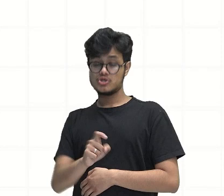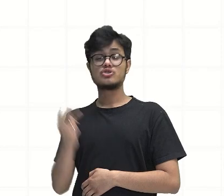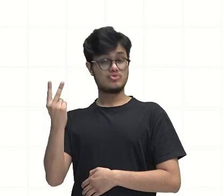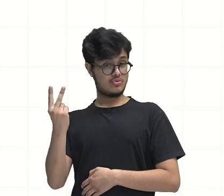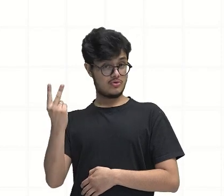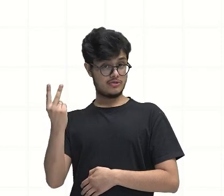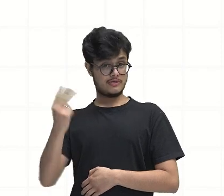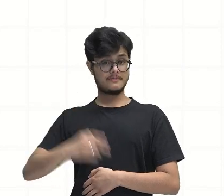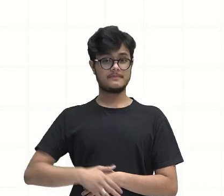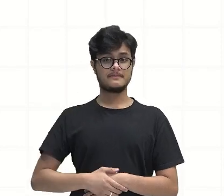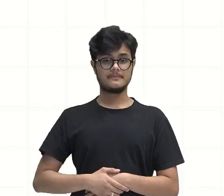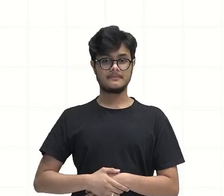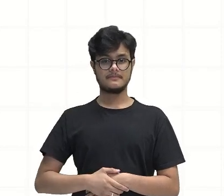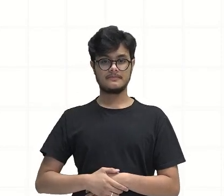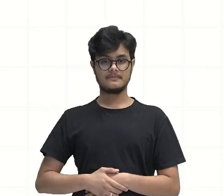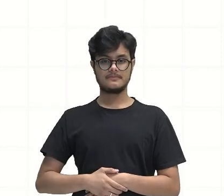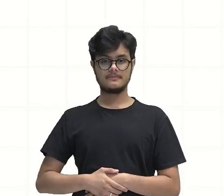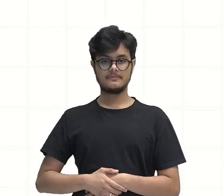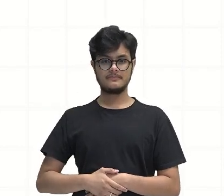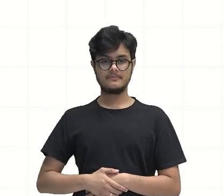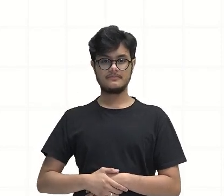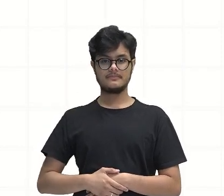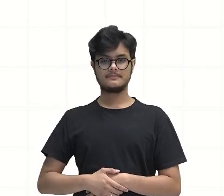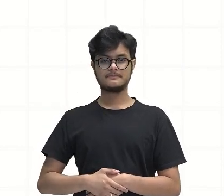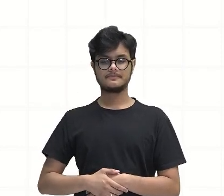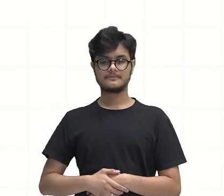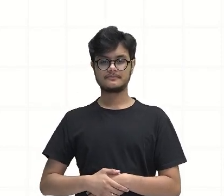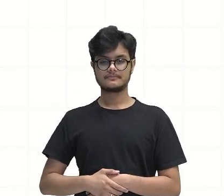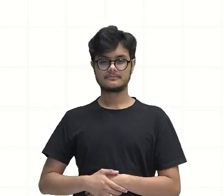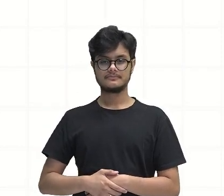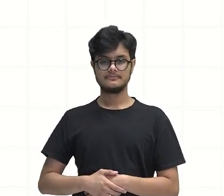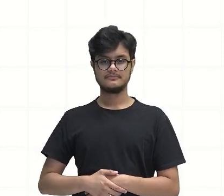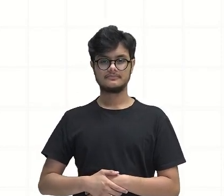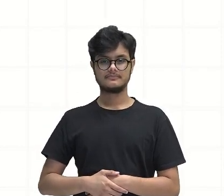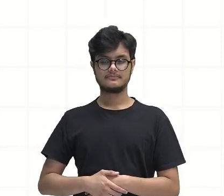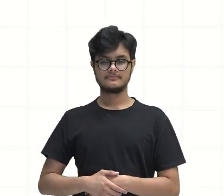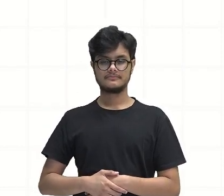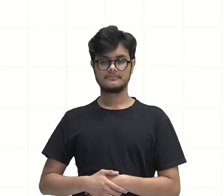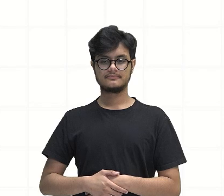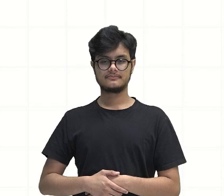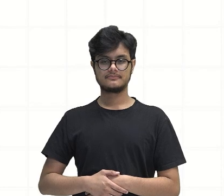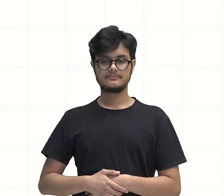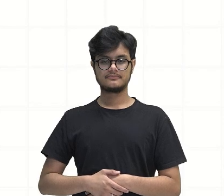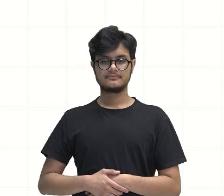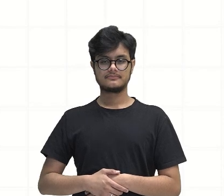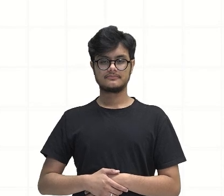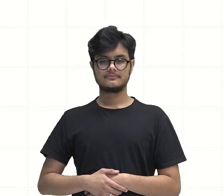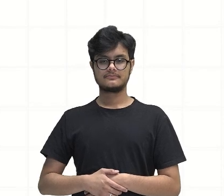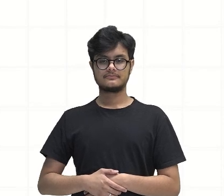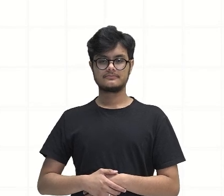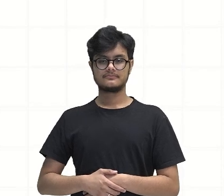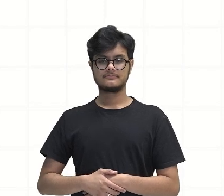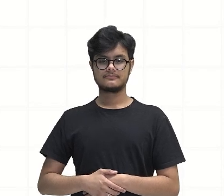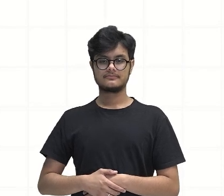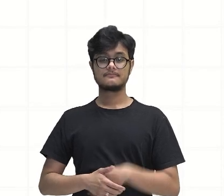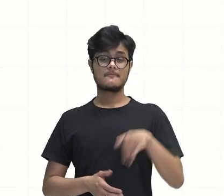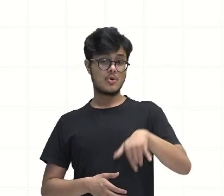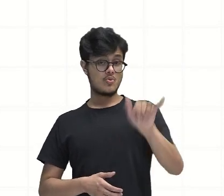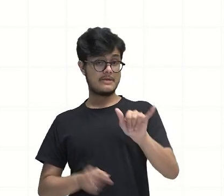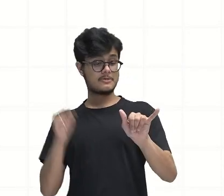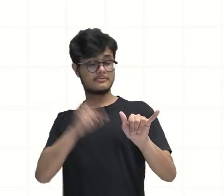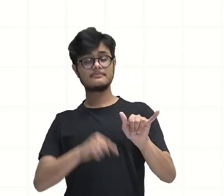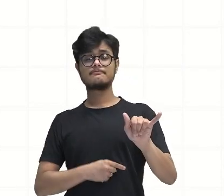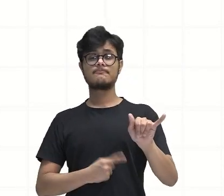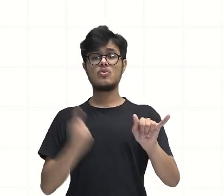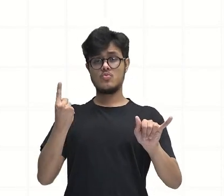2, né? X do A vai ser 2. Deixa eu só dar uma melhorada nesse 2 aqui. Vai ser 2. E a coordenada do y vai